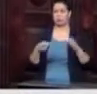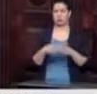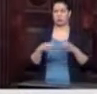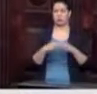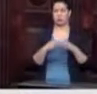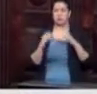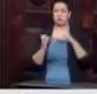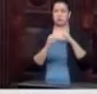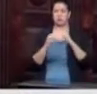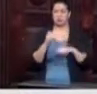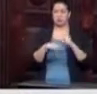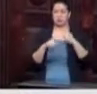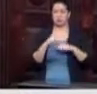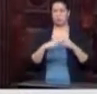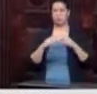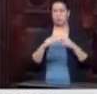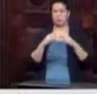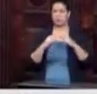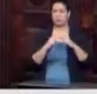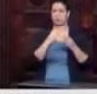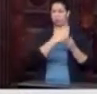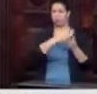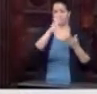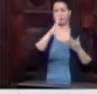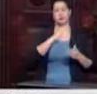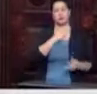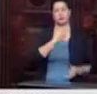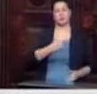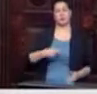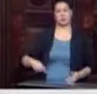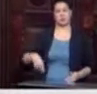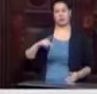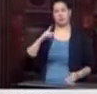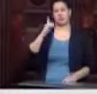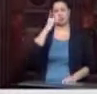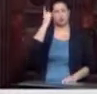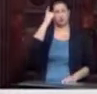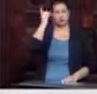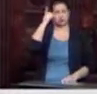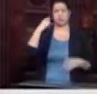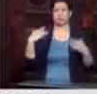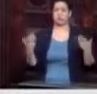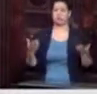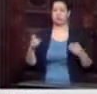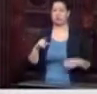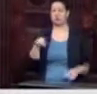pressionaram pelo impeachment de Dilma Rousseff e que hoje vem esse governo frágil